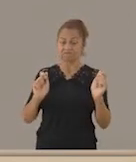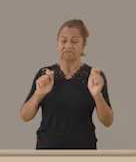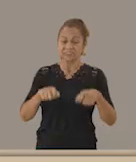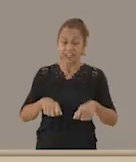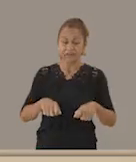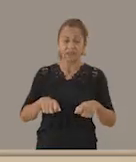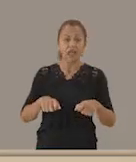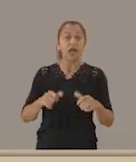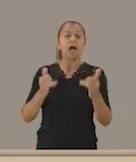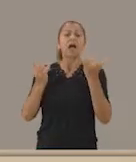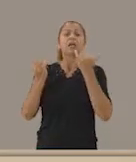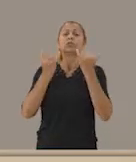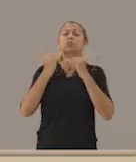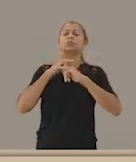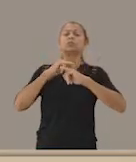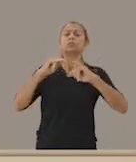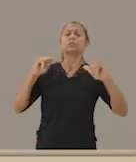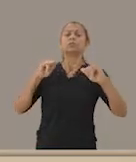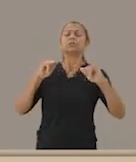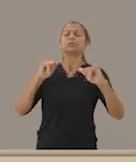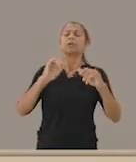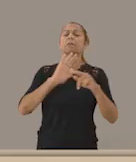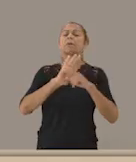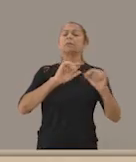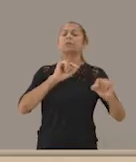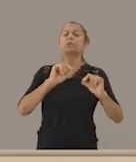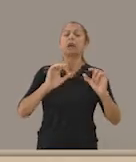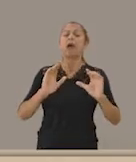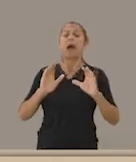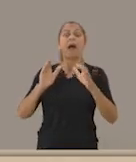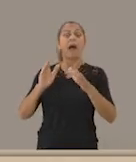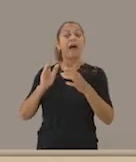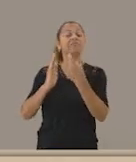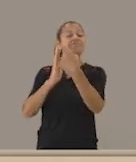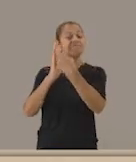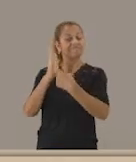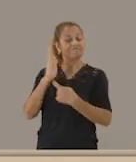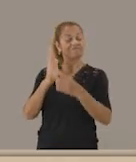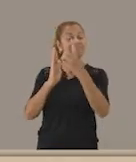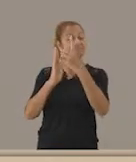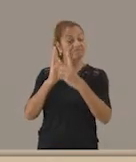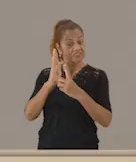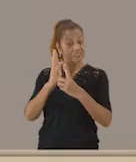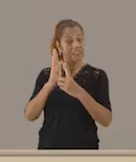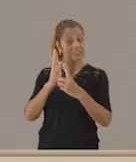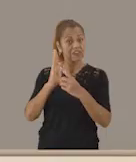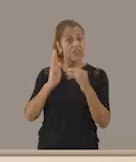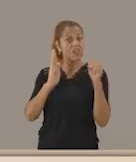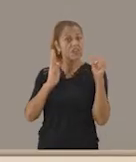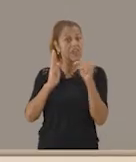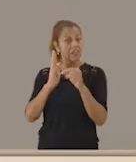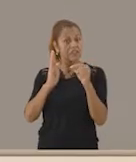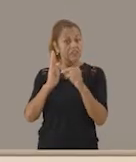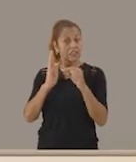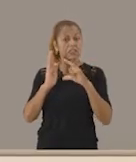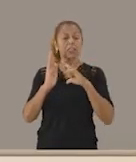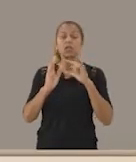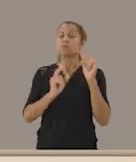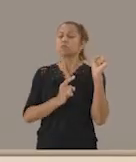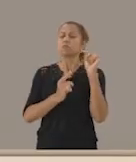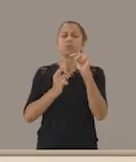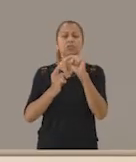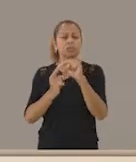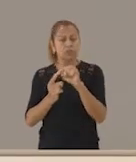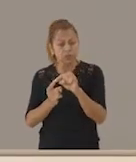As notícias pertencem à categoria do texto dissertativo expositivo, isto é, possui o objetivo de